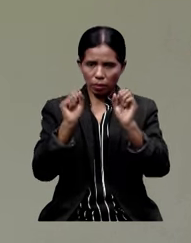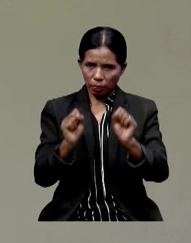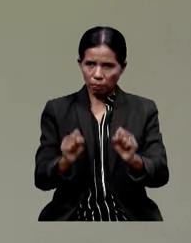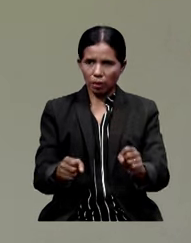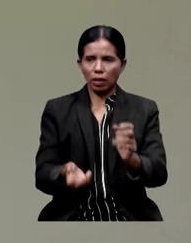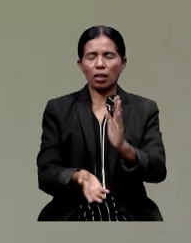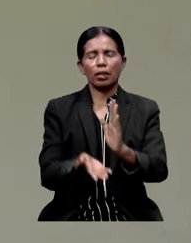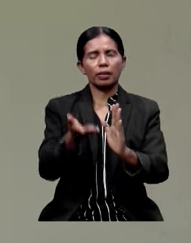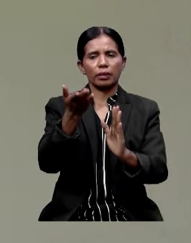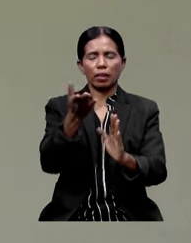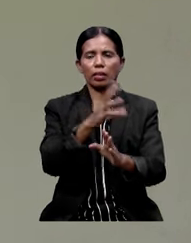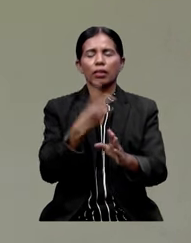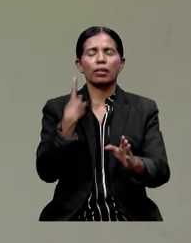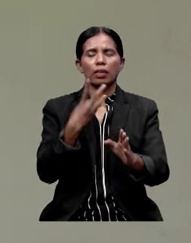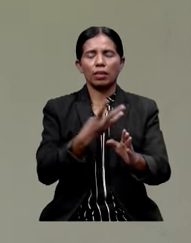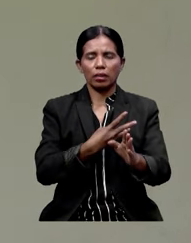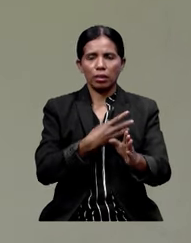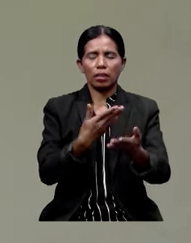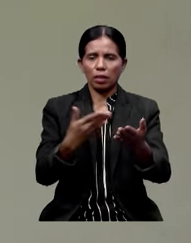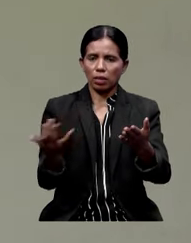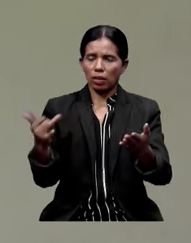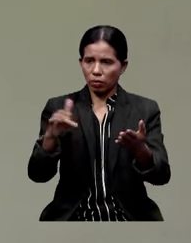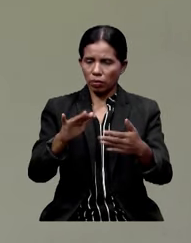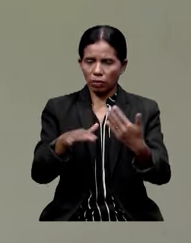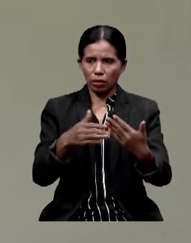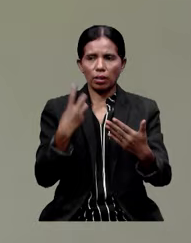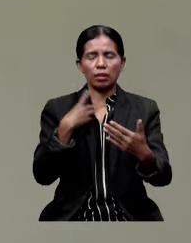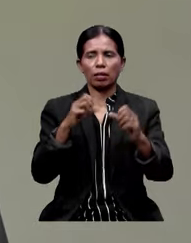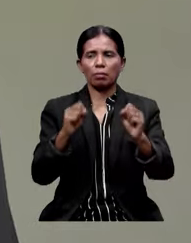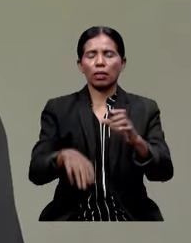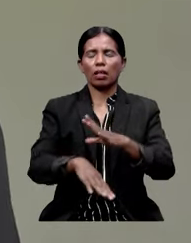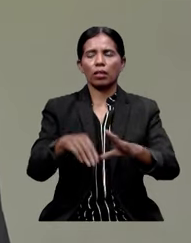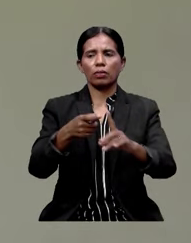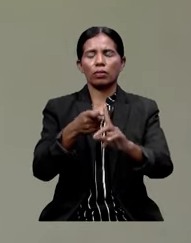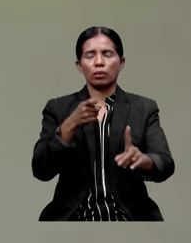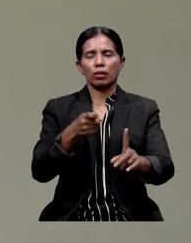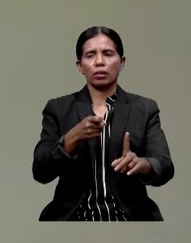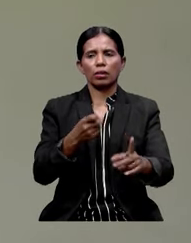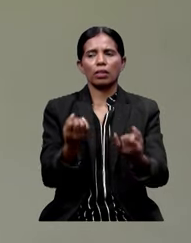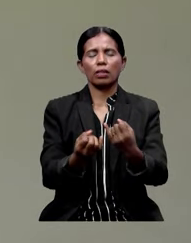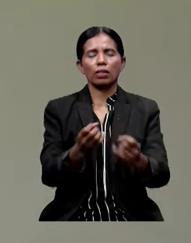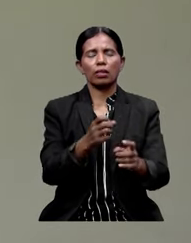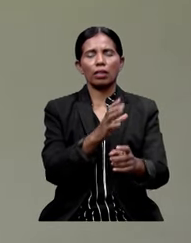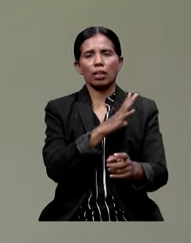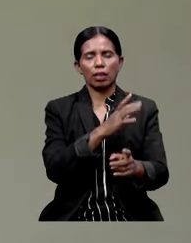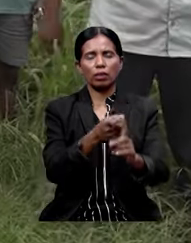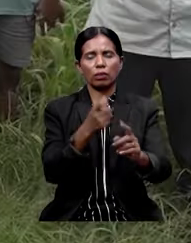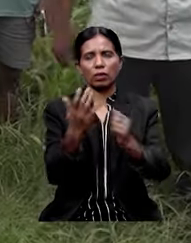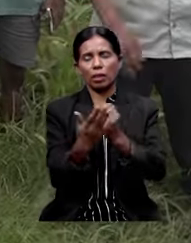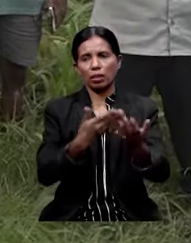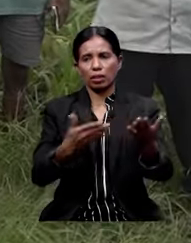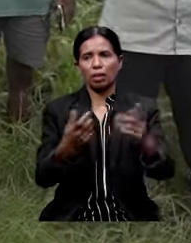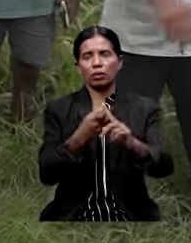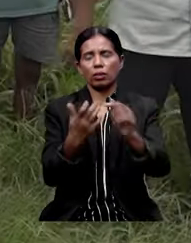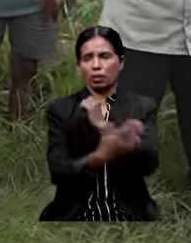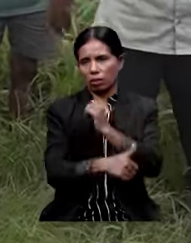hasa produtividade ita nian e de ema que ita bele nian ita bele coreano de dependência fosse produto rai selo.